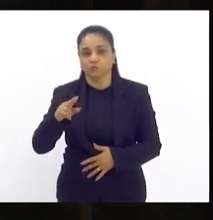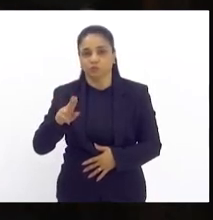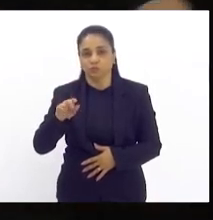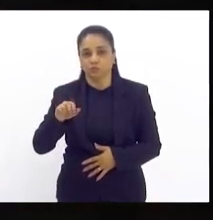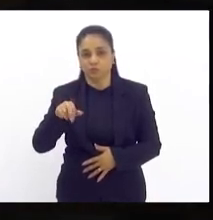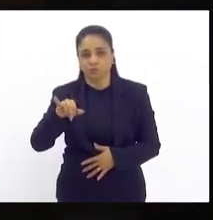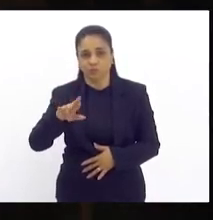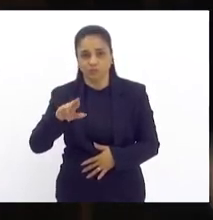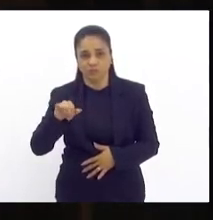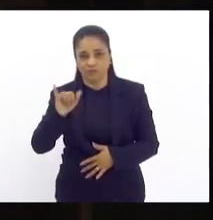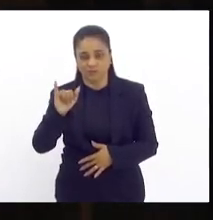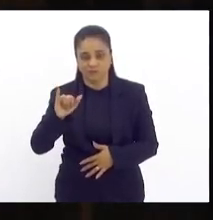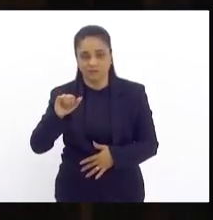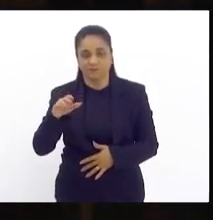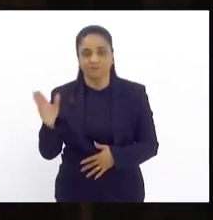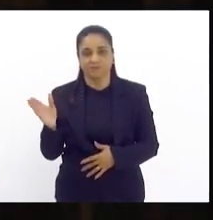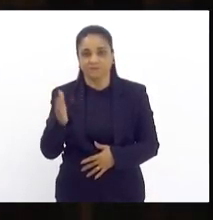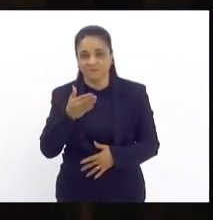Filho,